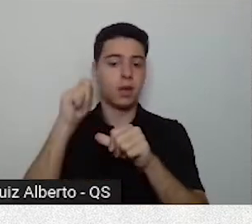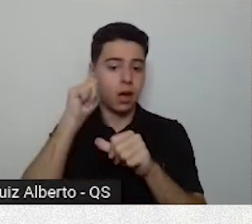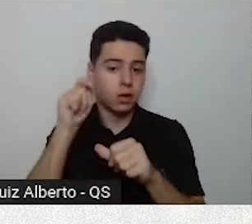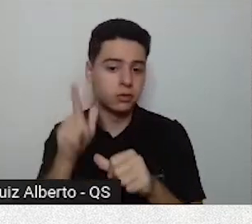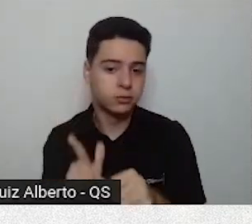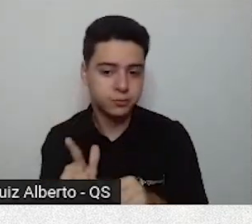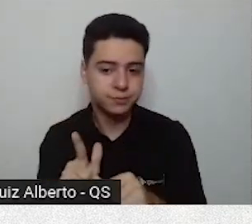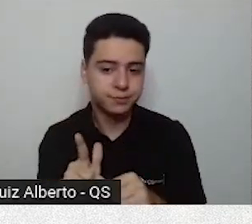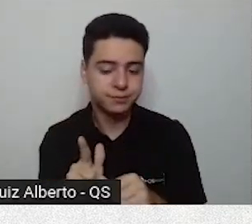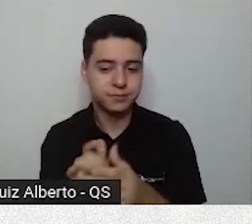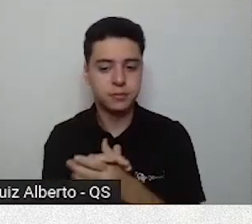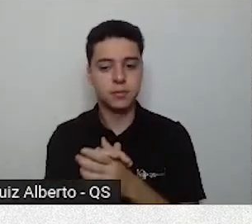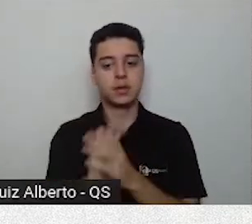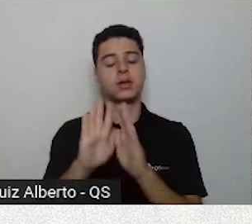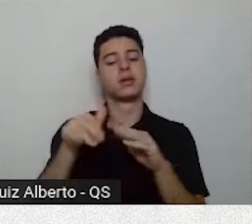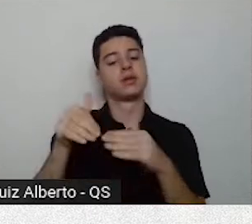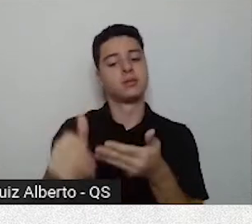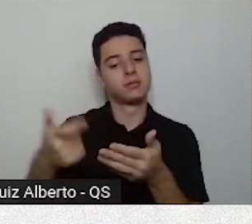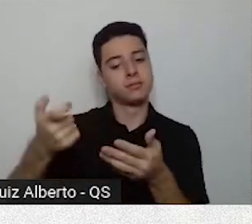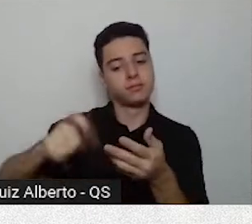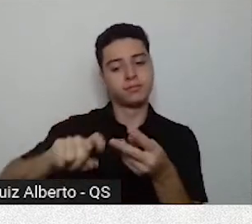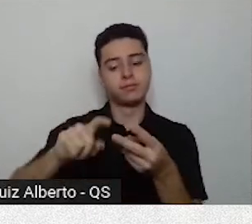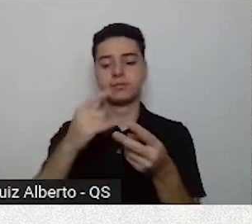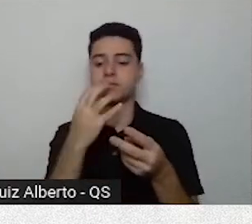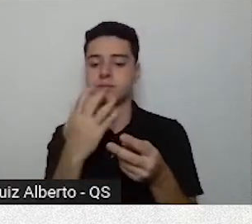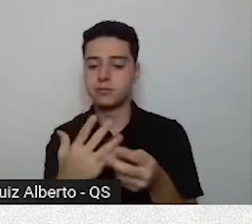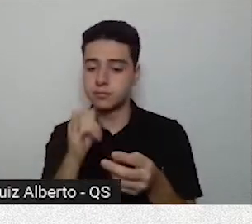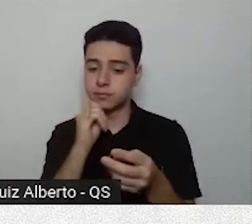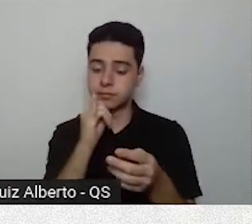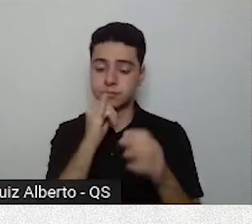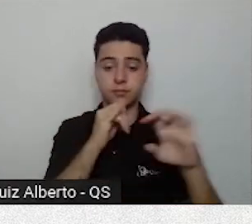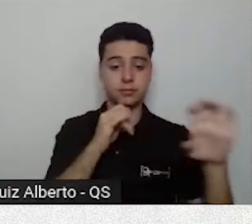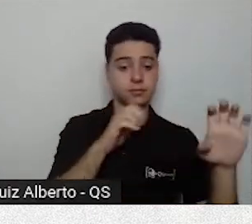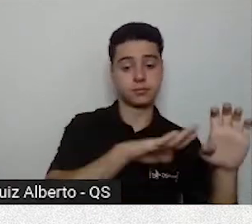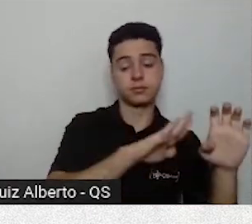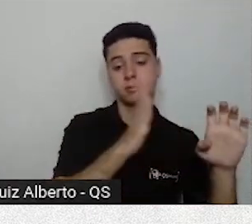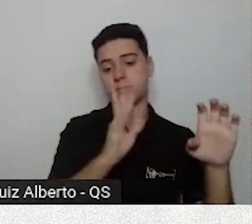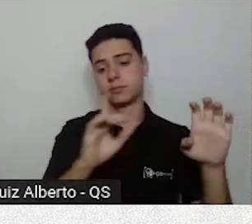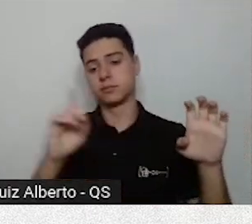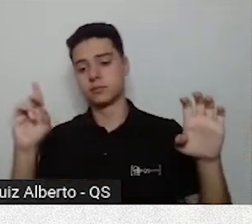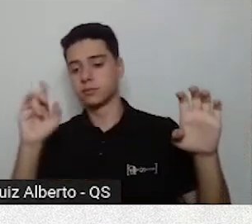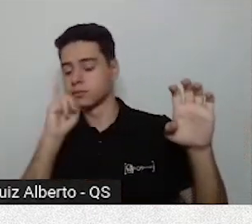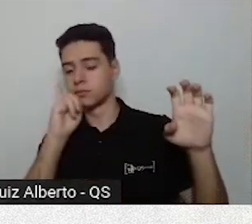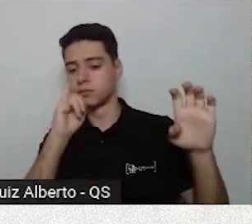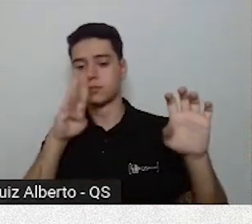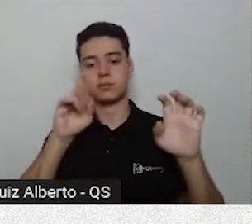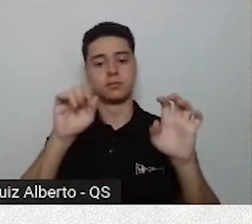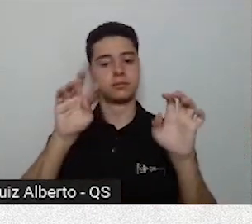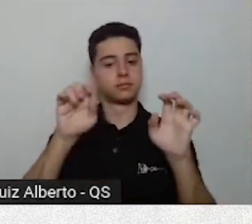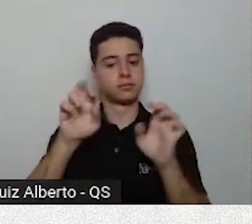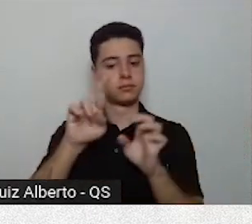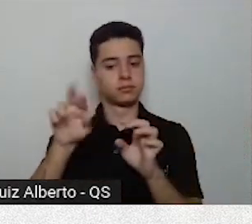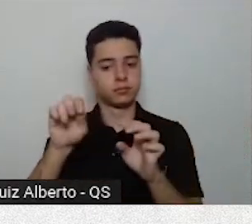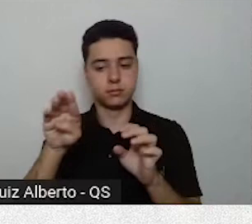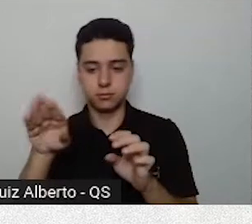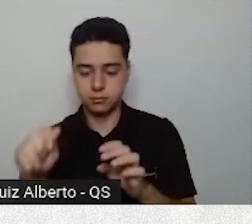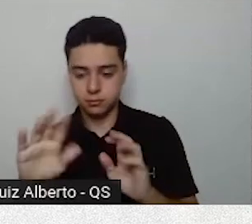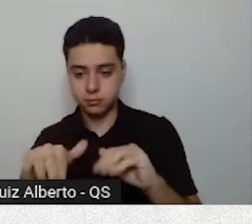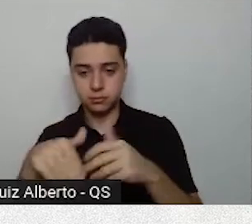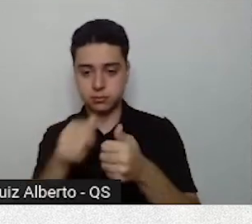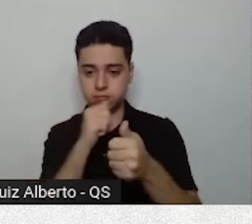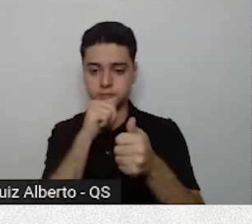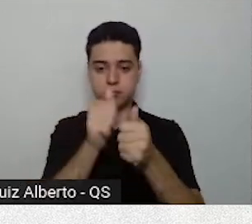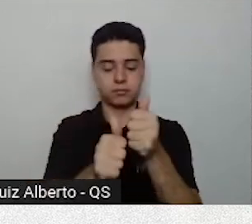A próxima cor, né, a quarta cor da esquerda para a direita, é a tinta que eu fiz de beterraba. Eu tinha ralado a